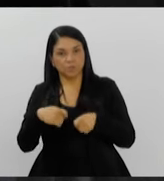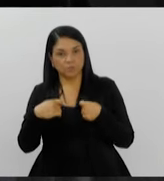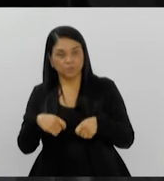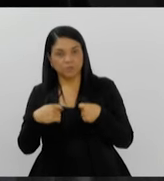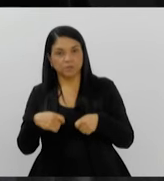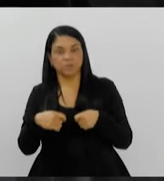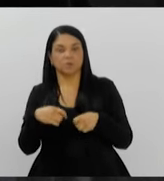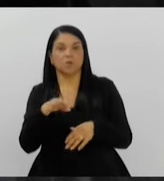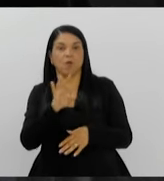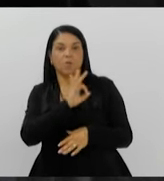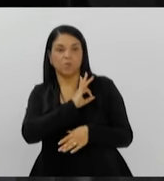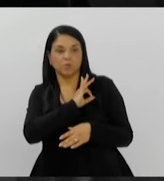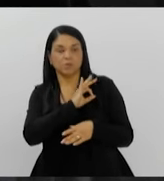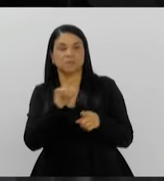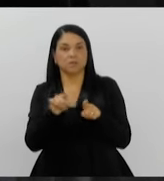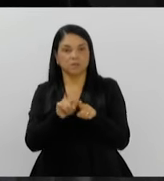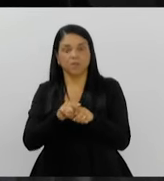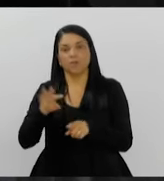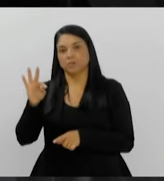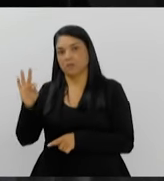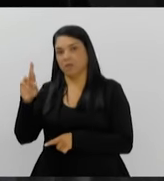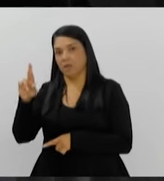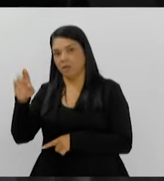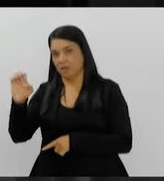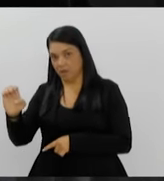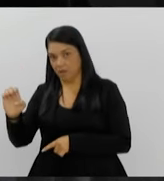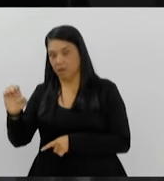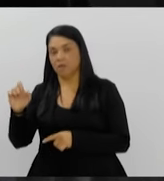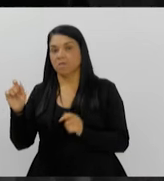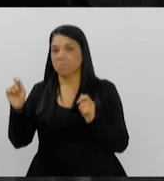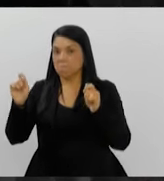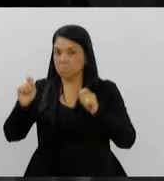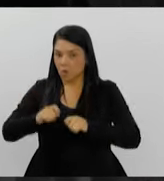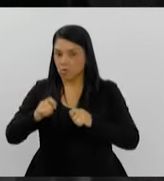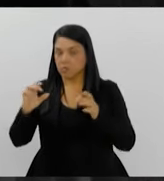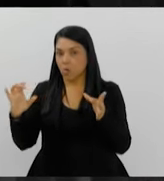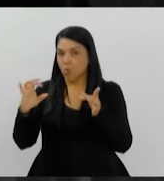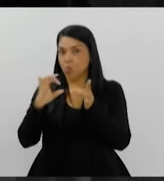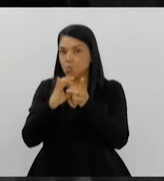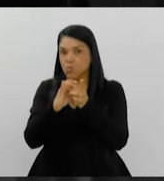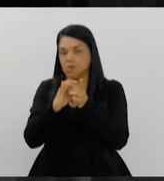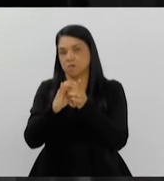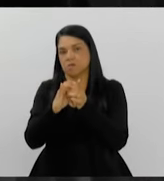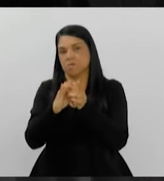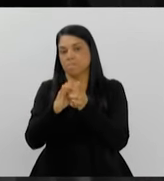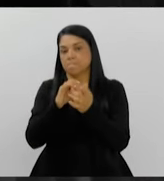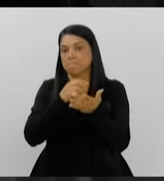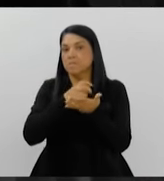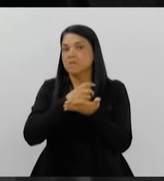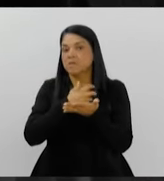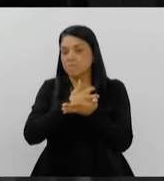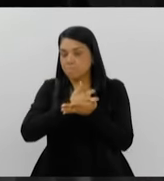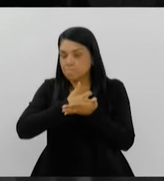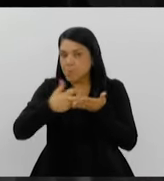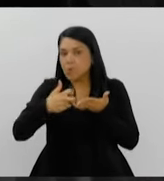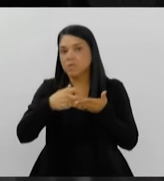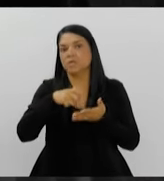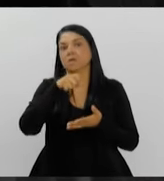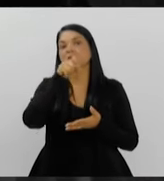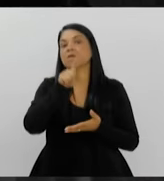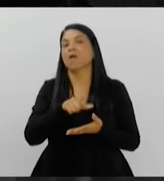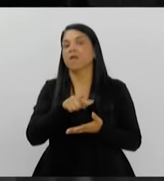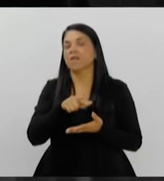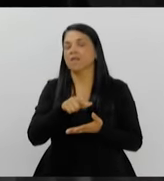autoridades policiais mas ao TRE para que a gente possa sim punir quem quer que seja e eu me incluo se for